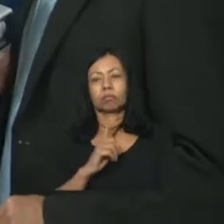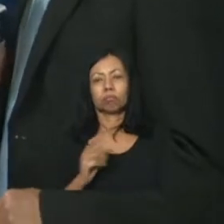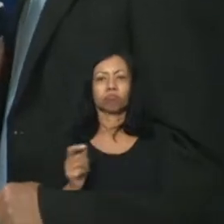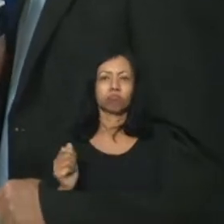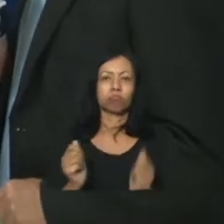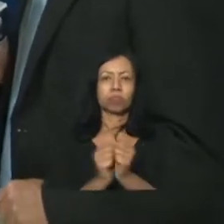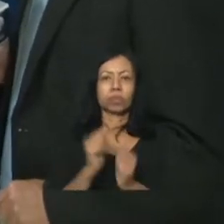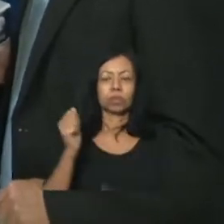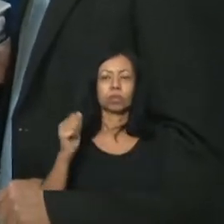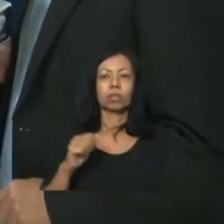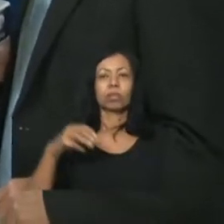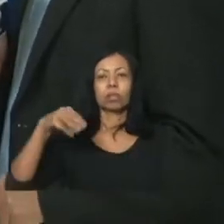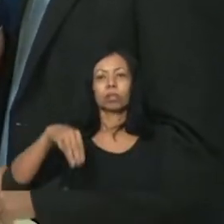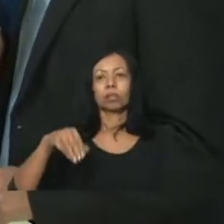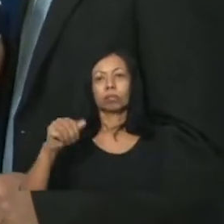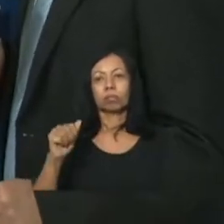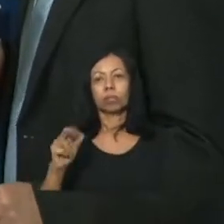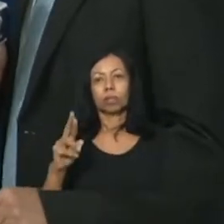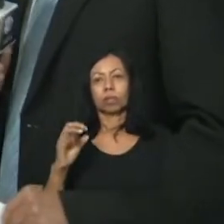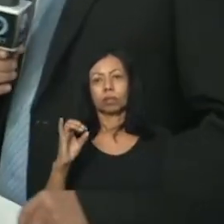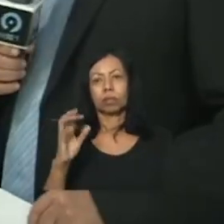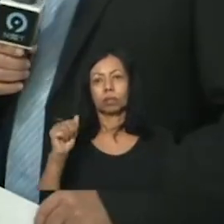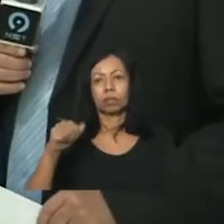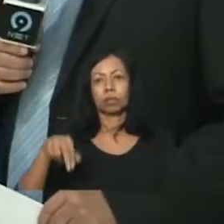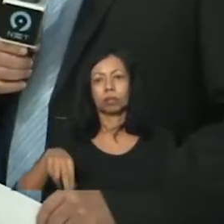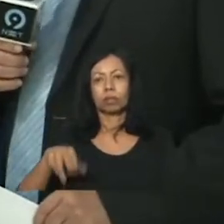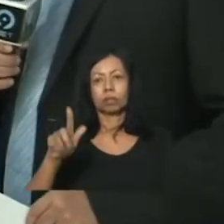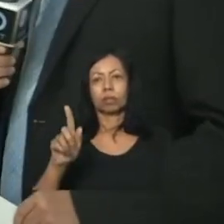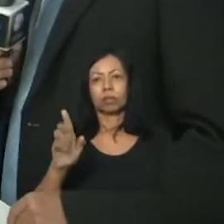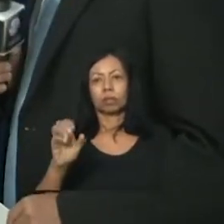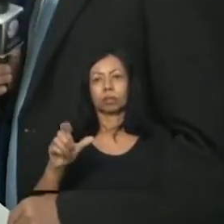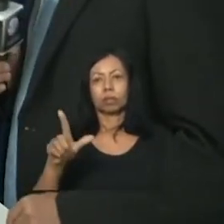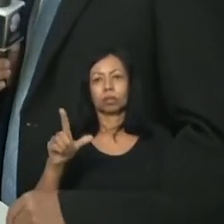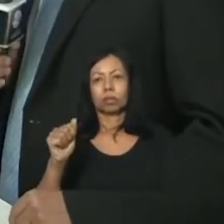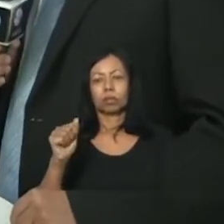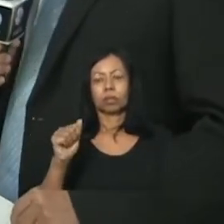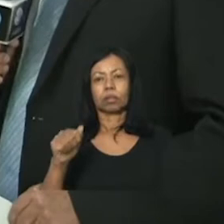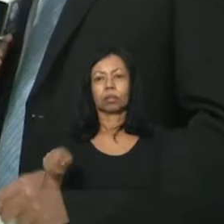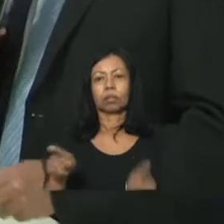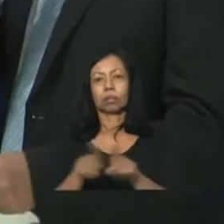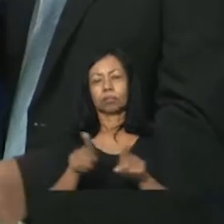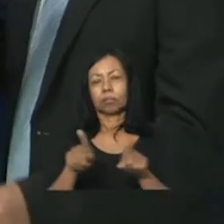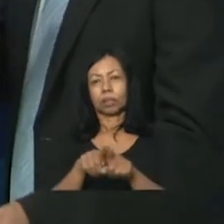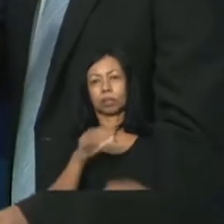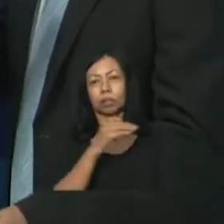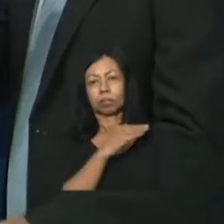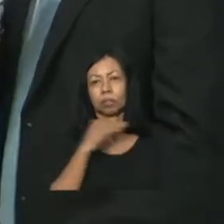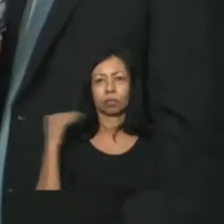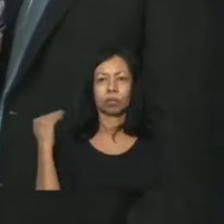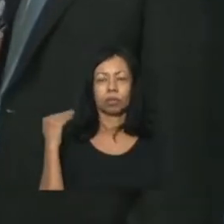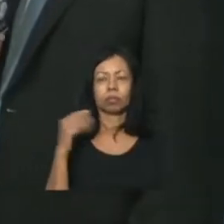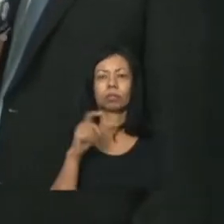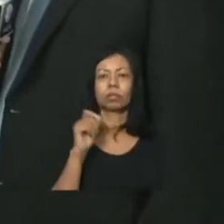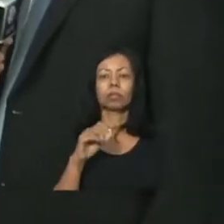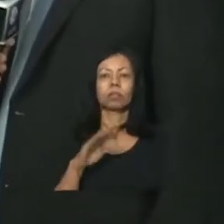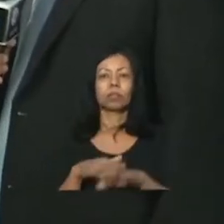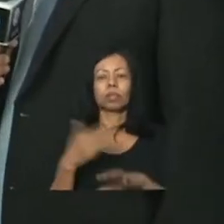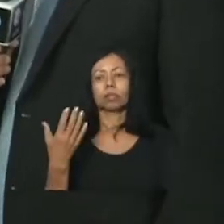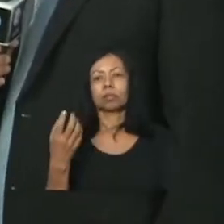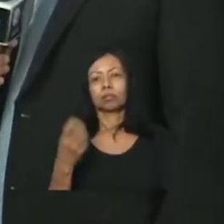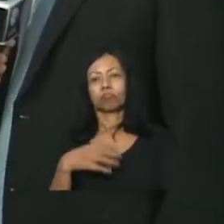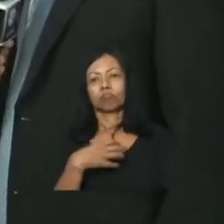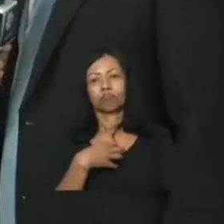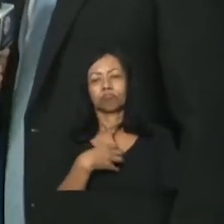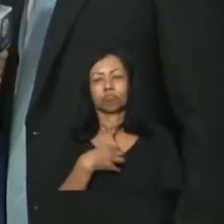Foi a senhora Mariângela Cardoso, não é? Que faleceu também e é mais um motivo